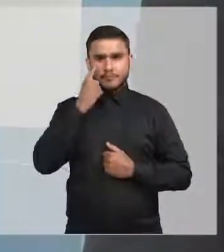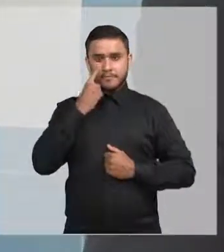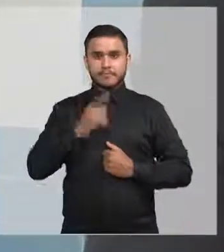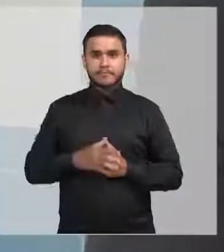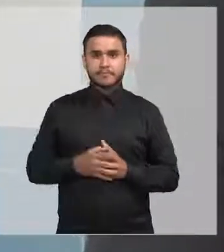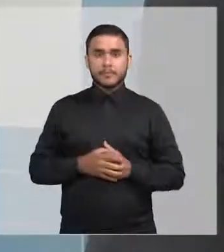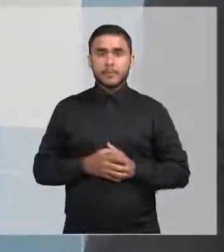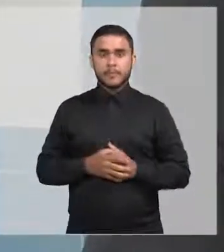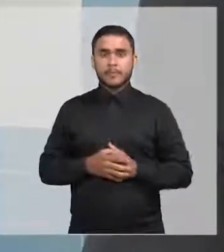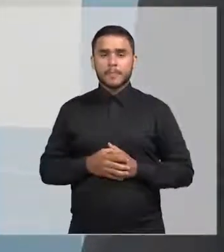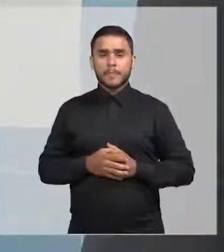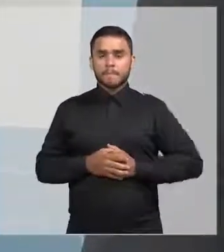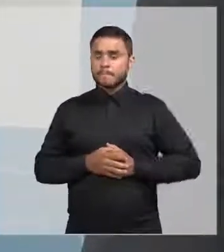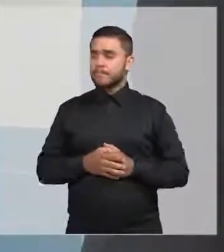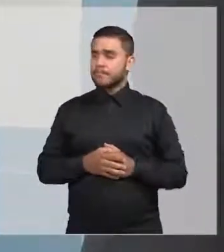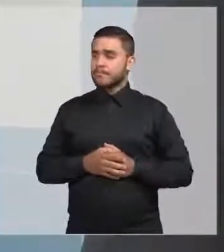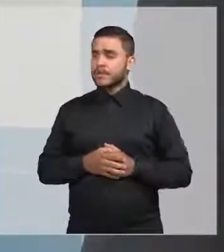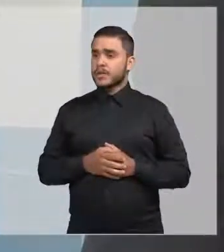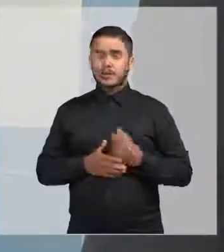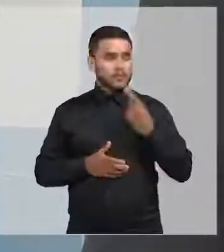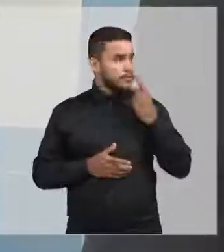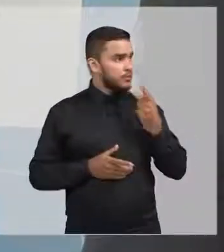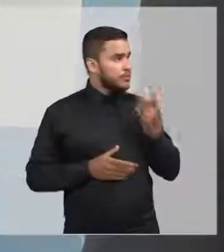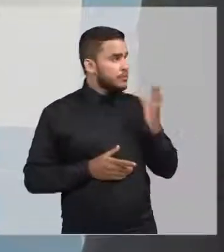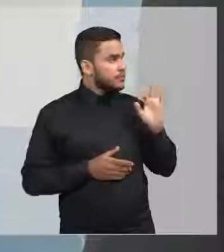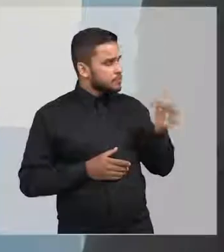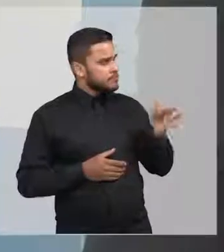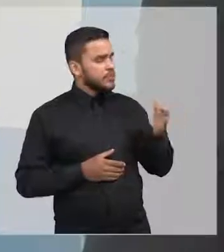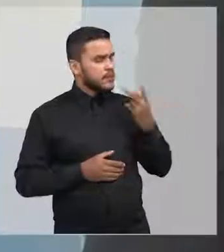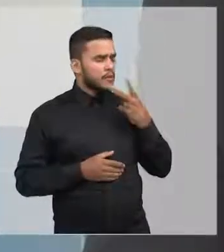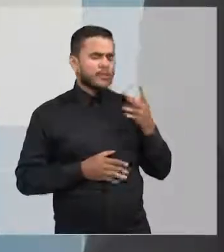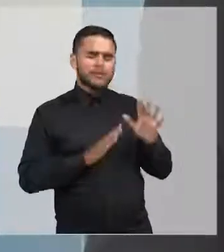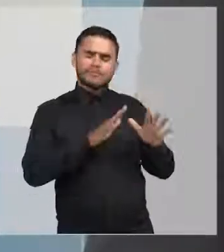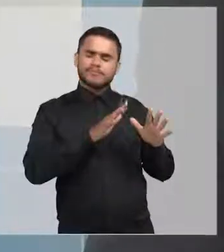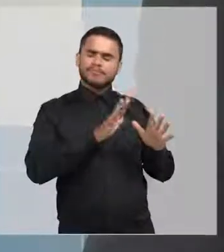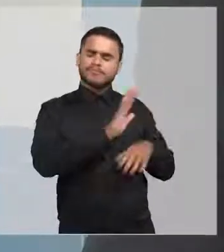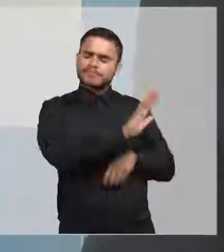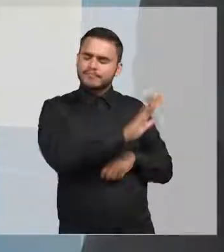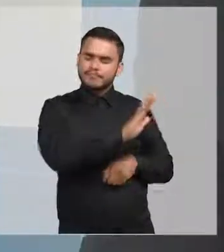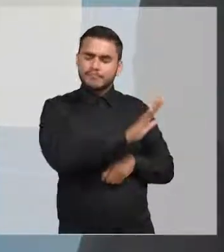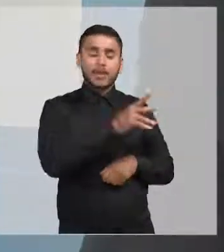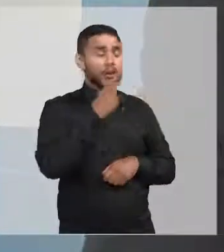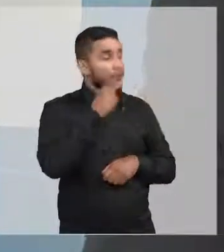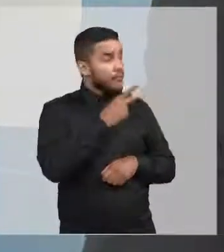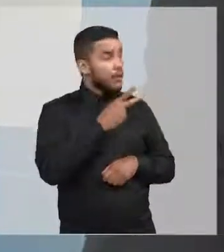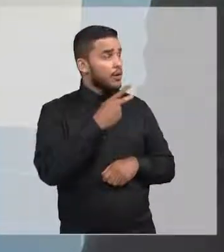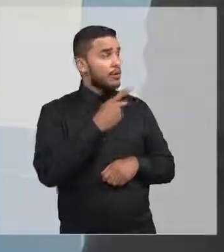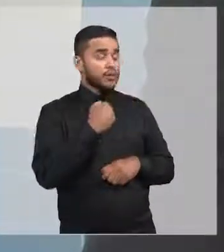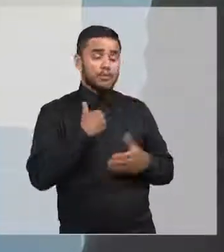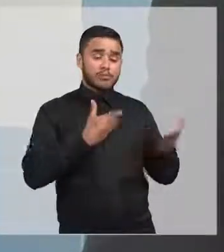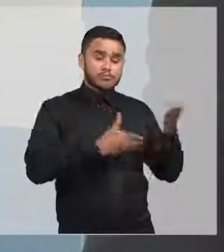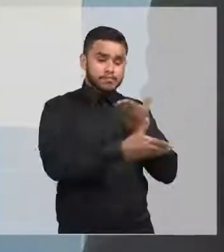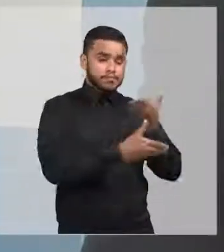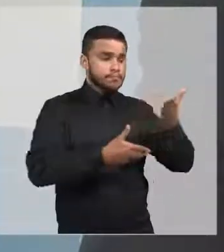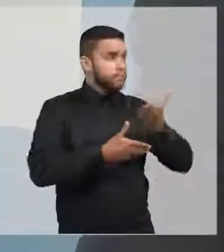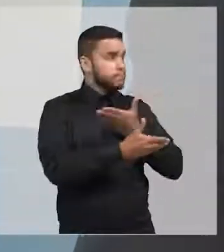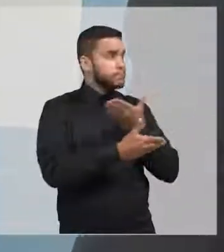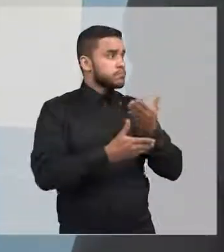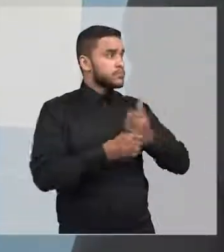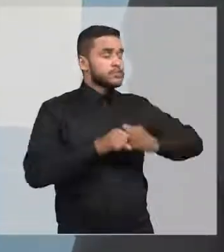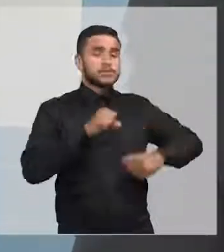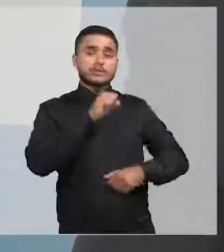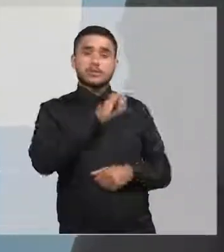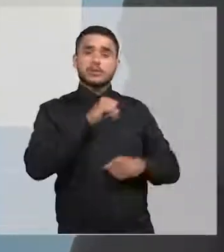acho que aconteceu assim? Porque para o próprio Jair Bolsonaro é interessante para o governo dele. O governo dele